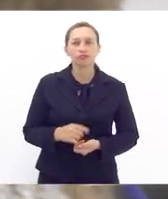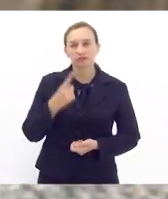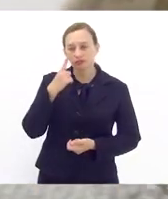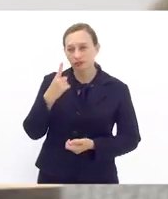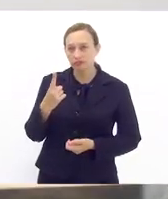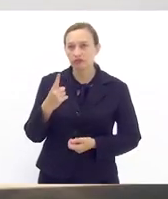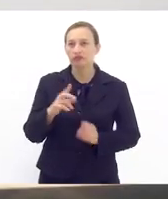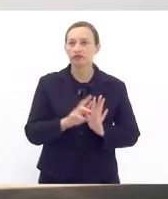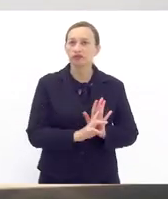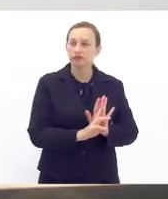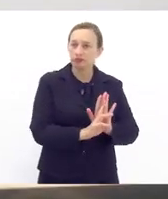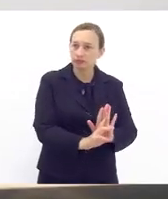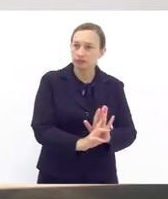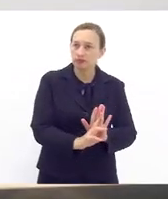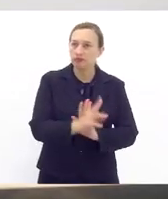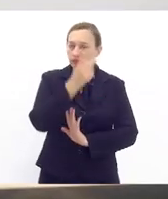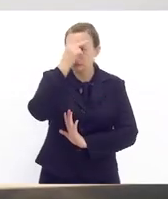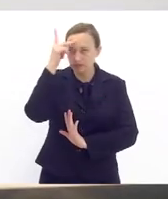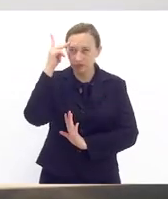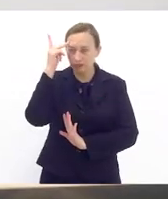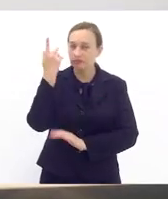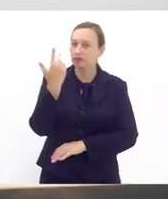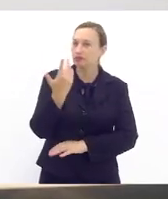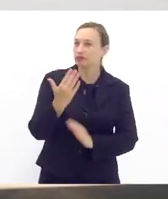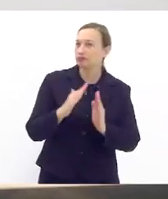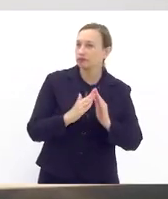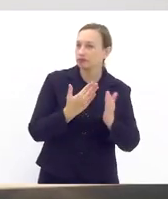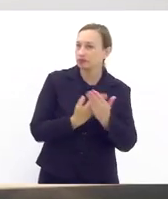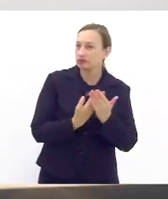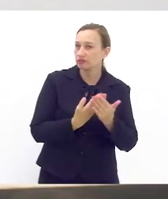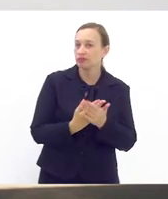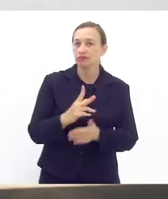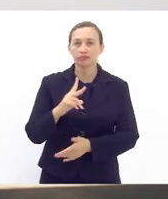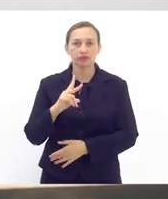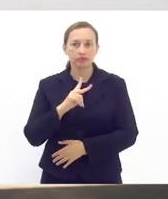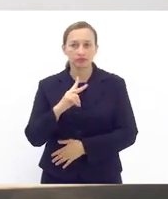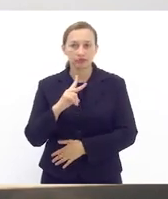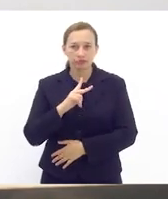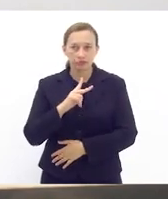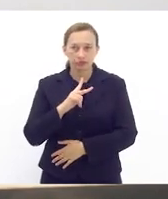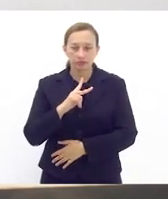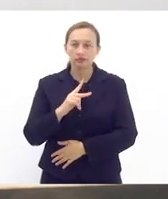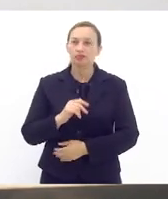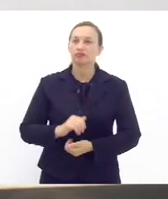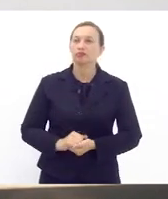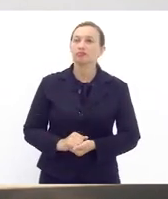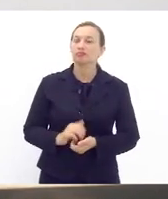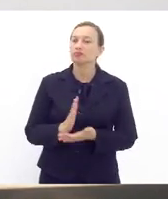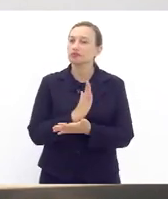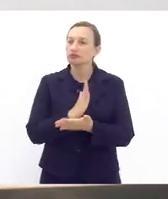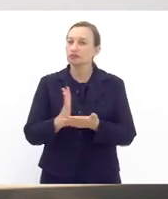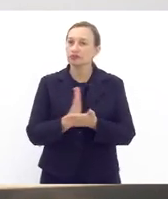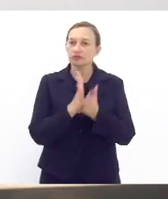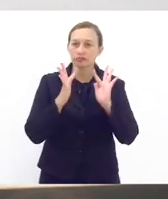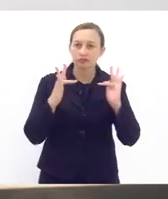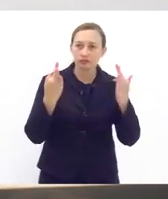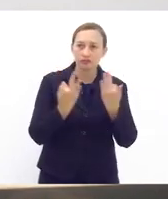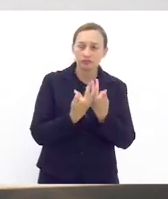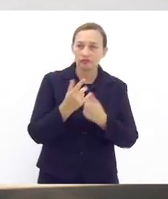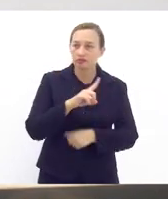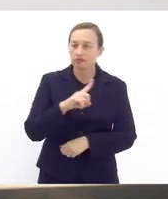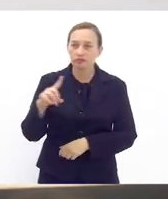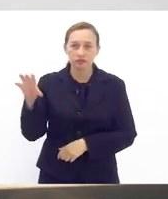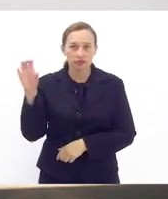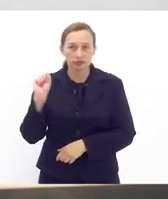representação das pessoas dos colégios particulares que a questão de algumas famílias que não foram ouvidas